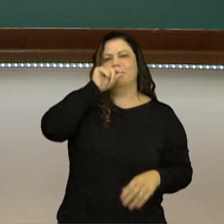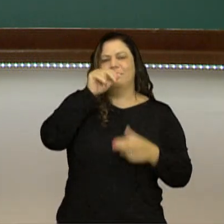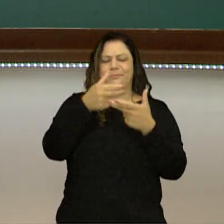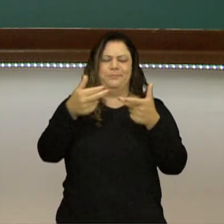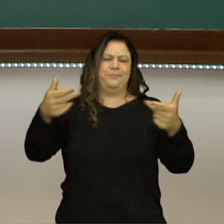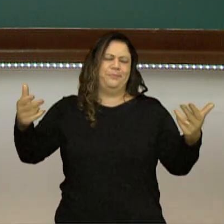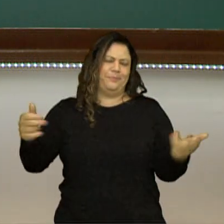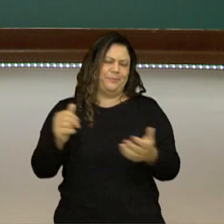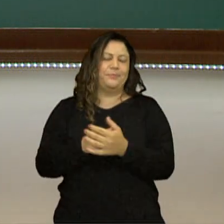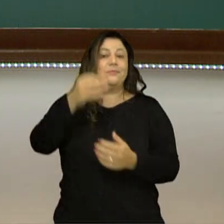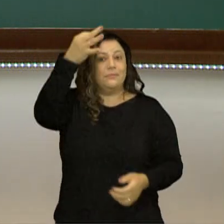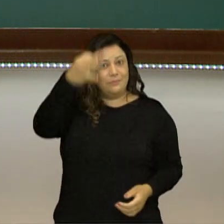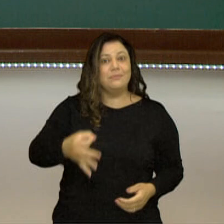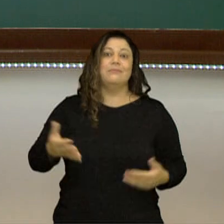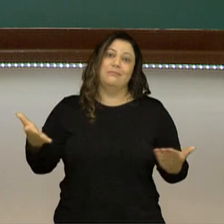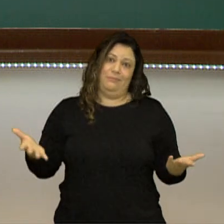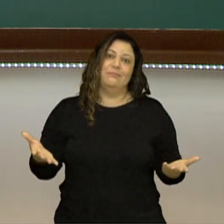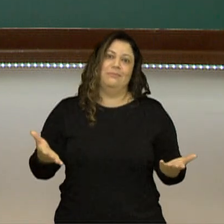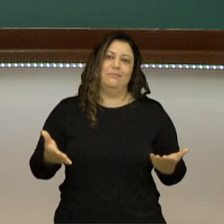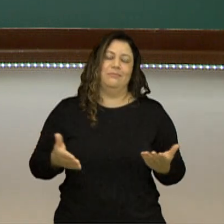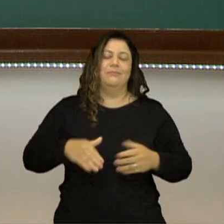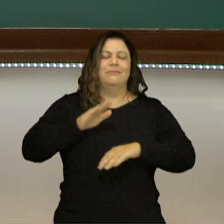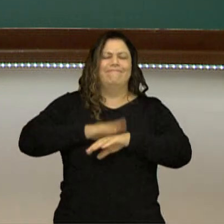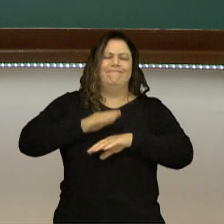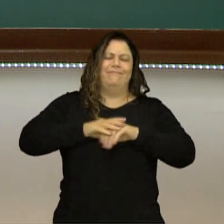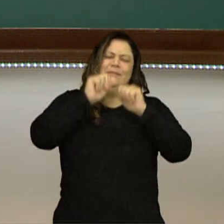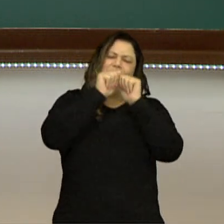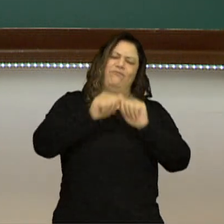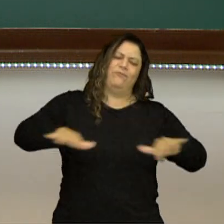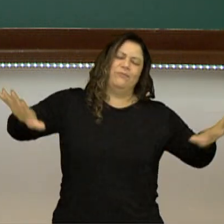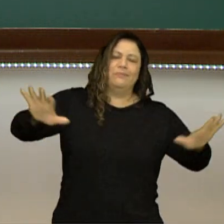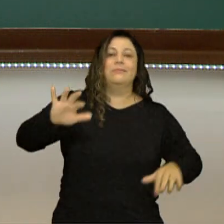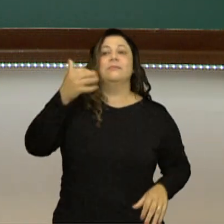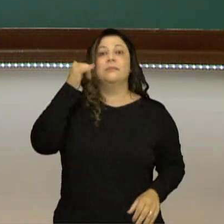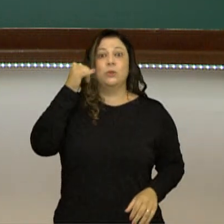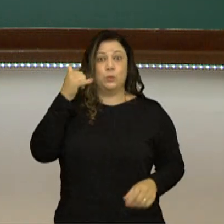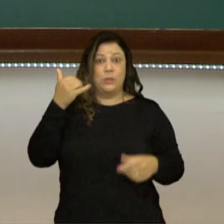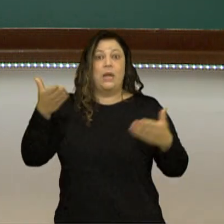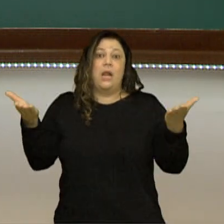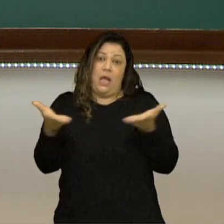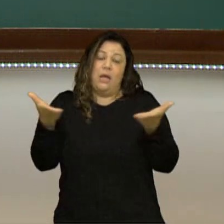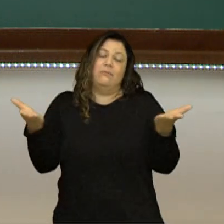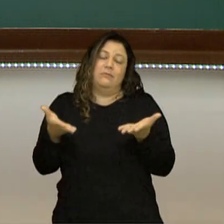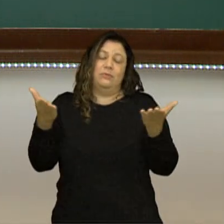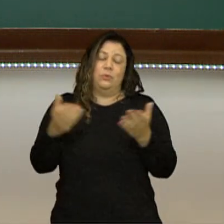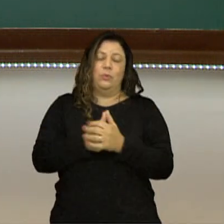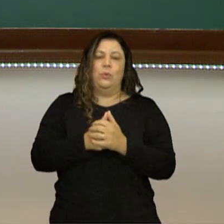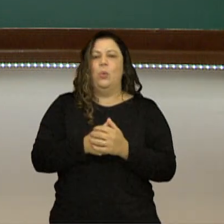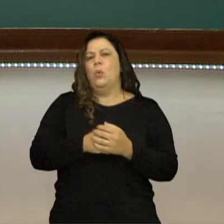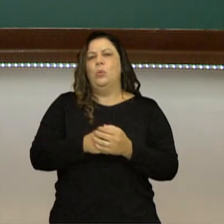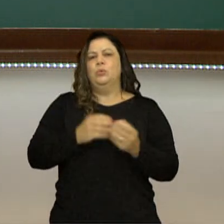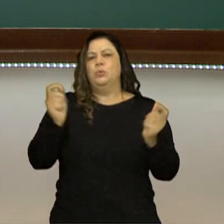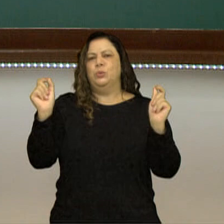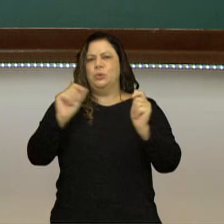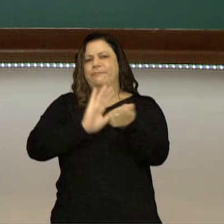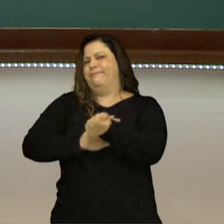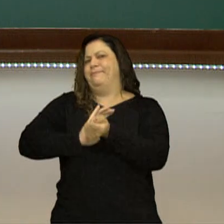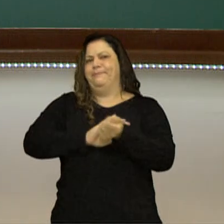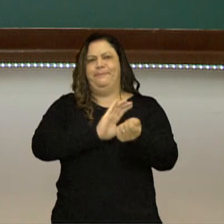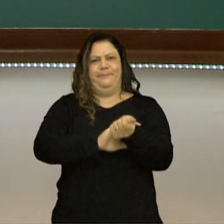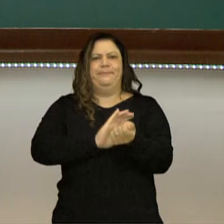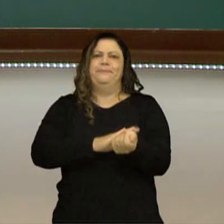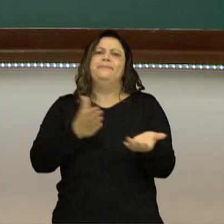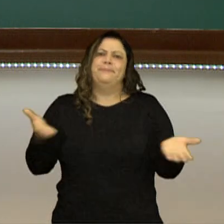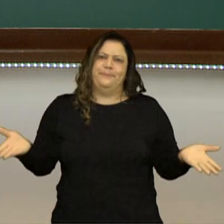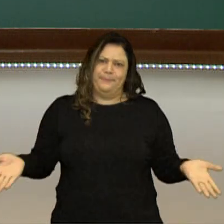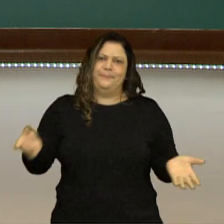certeza, né? E isso é febre. Isso é febre. O celular na mão de uma pessoa hoje é febre. É a substituição do arroz e do feijão, hein,